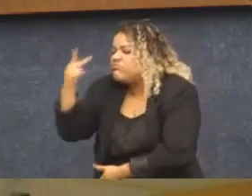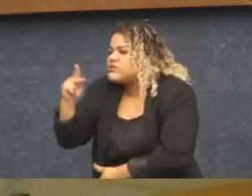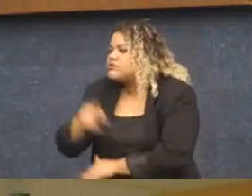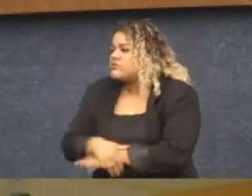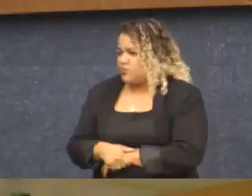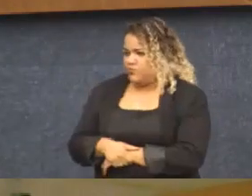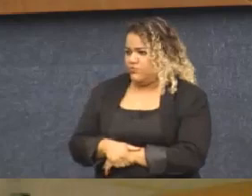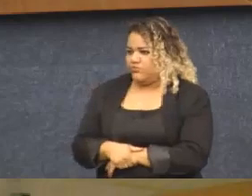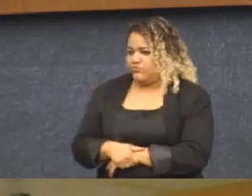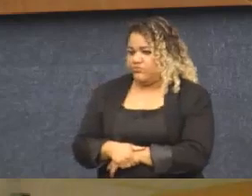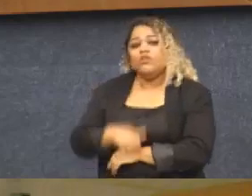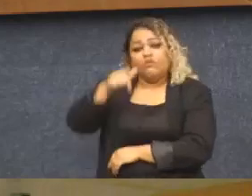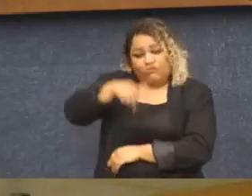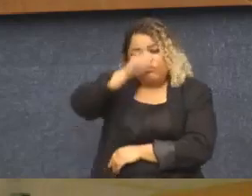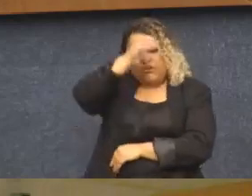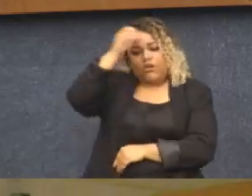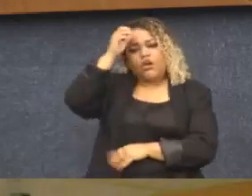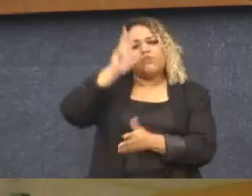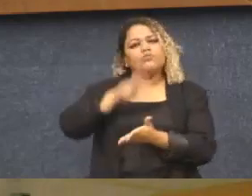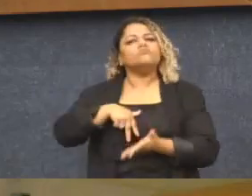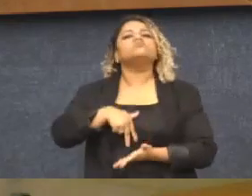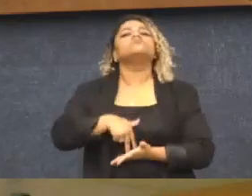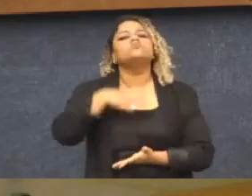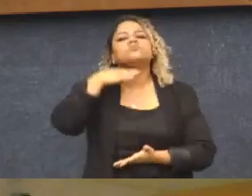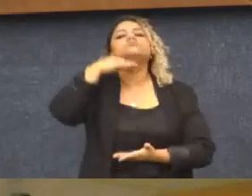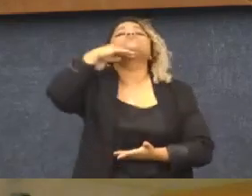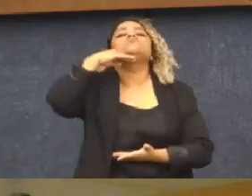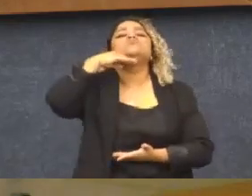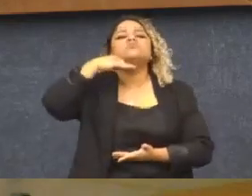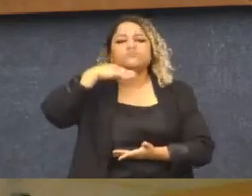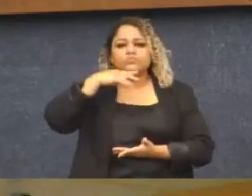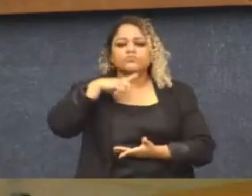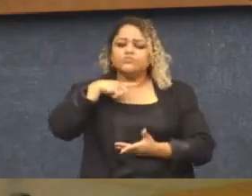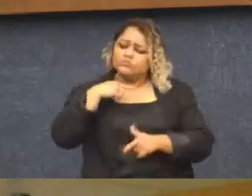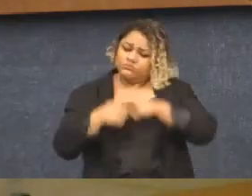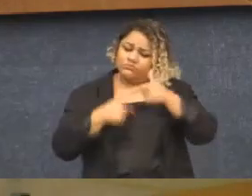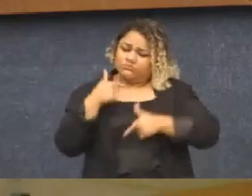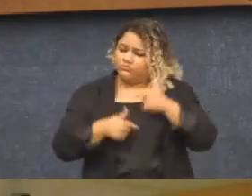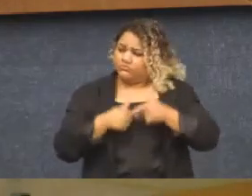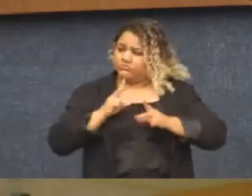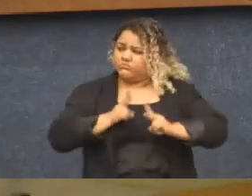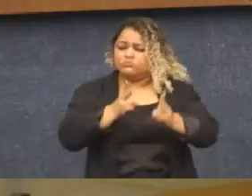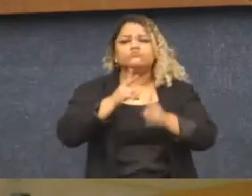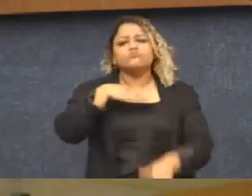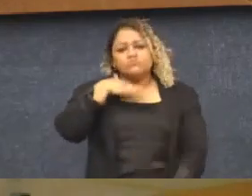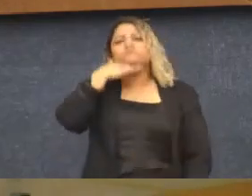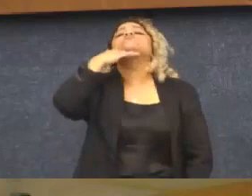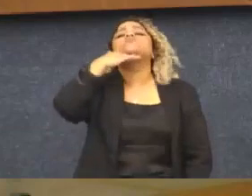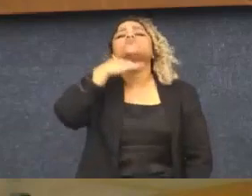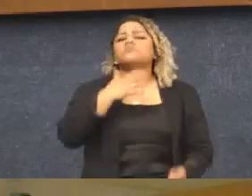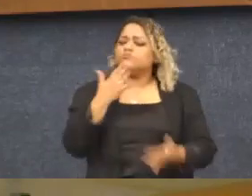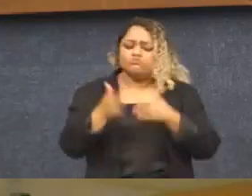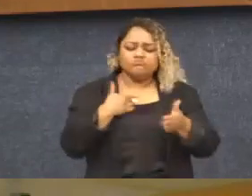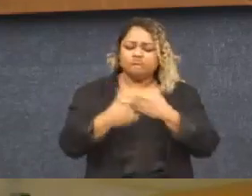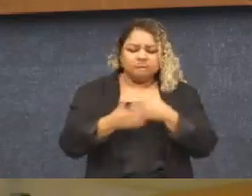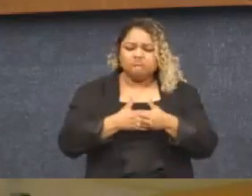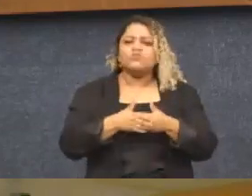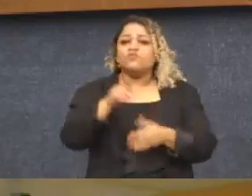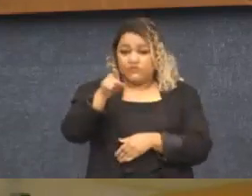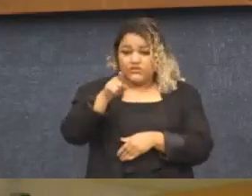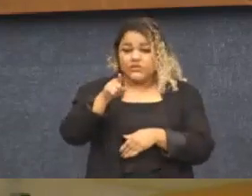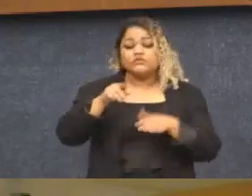Essa Câmara está altiva. Essa Câmara está altiva como nunca, trabalhando como nunca, com um time unido a favor da cidade como nunca.